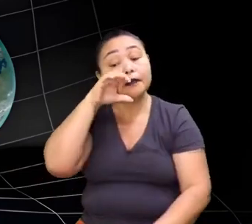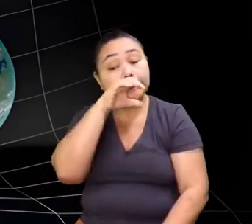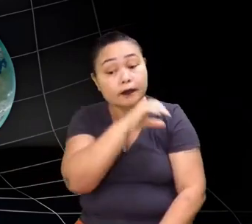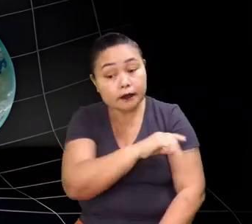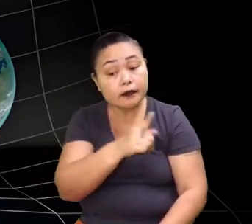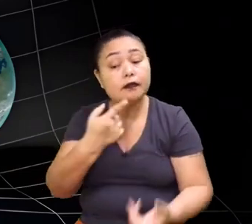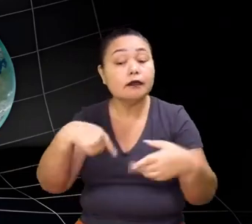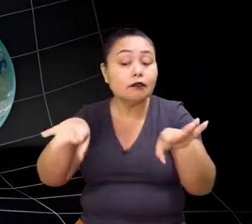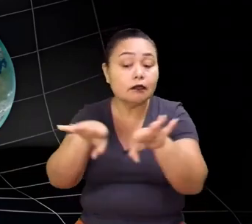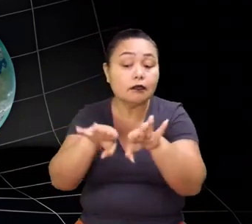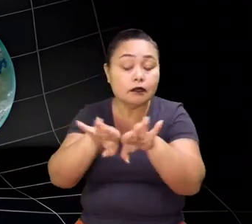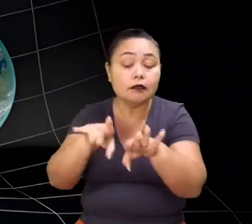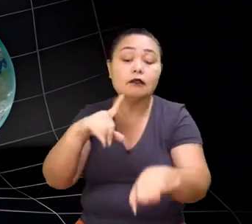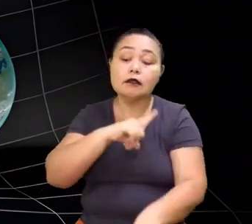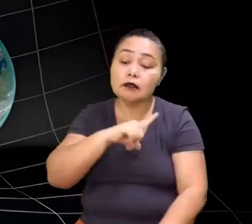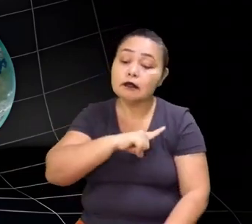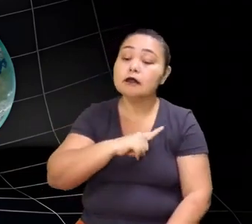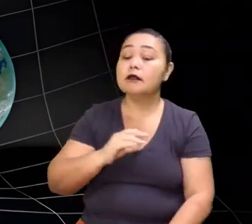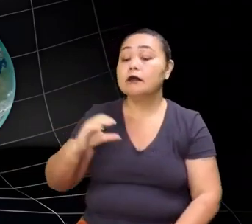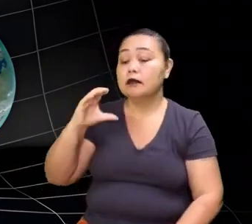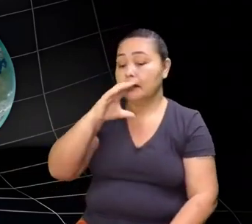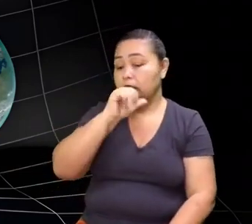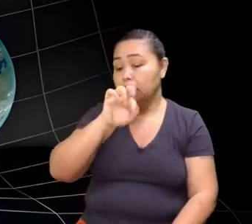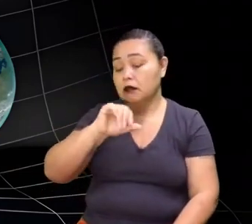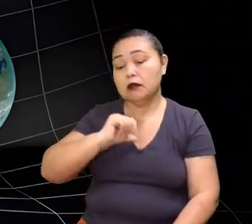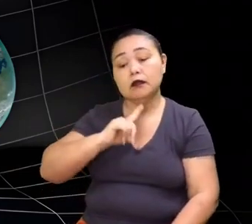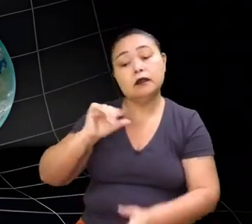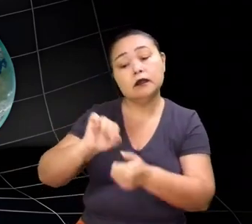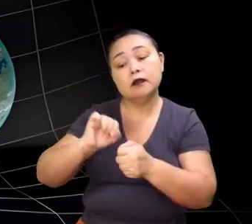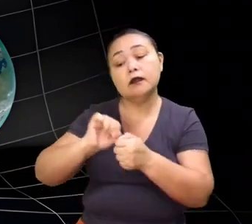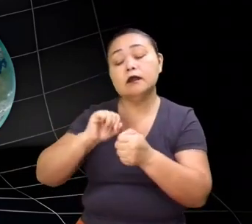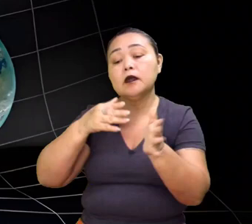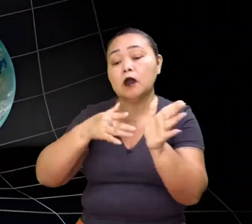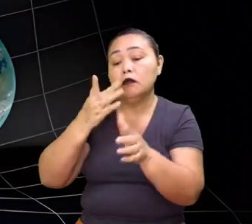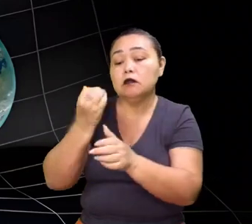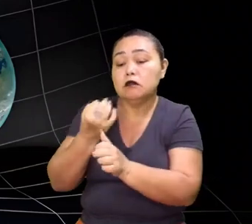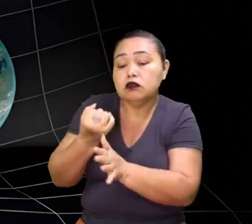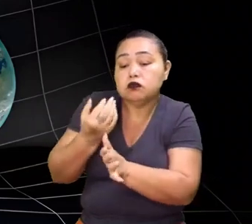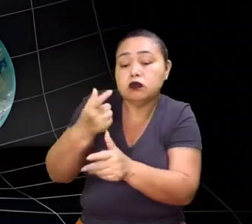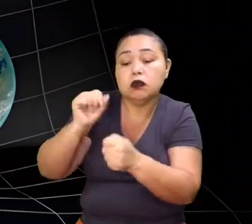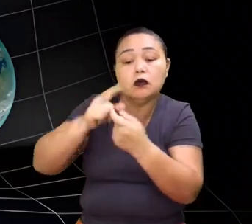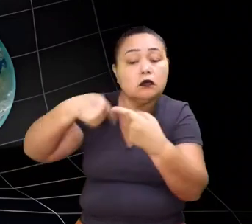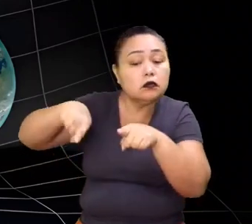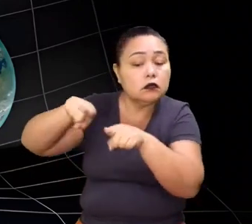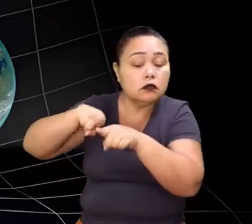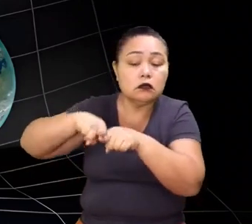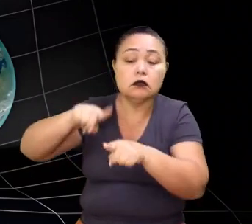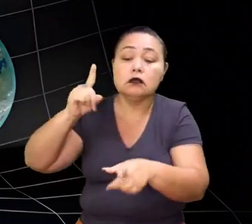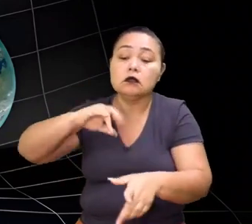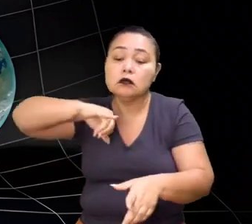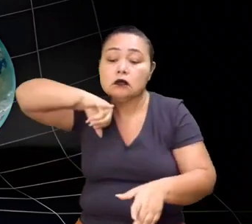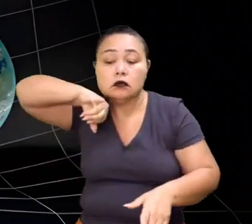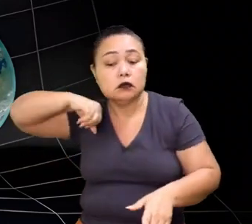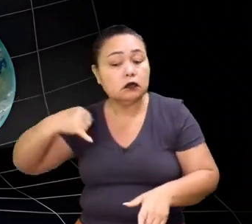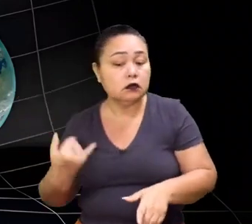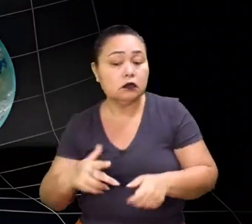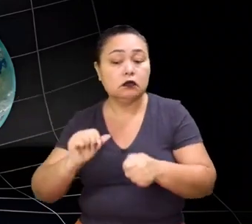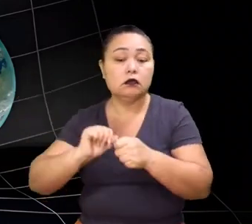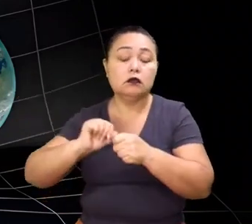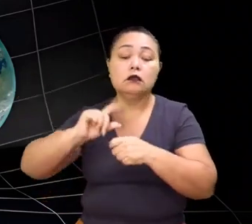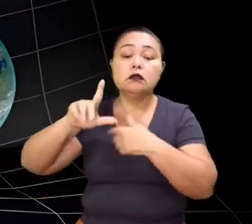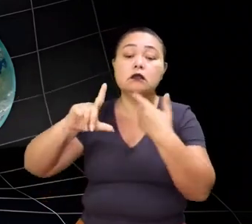também e perde calor então a Mar máquina não pode aproveitar 100% o calor a máquina que aproveita o máximo